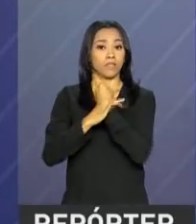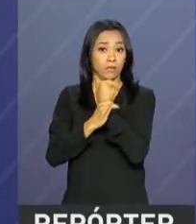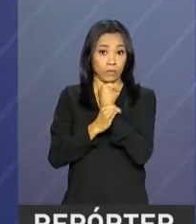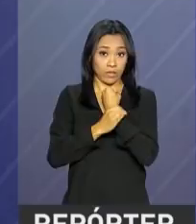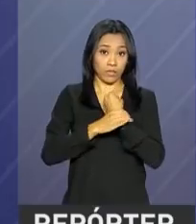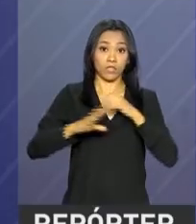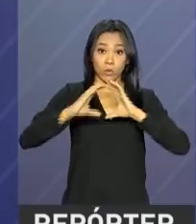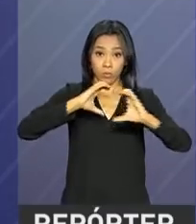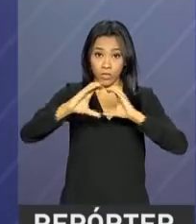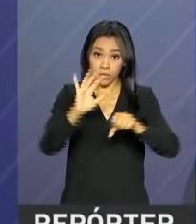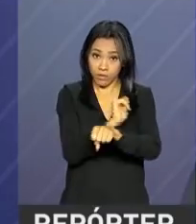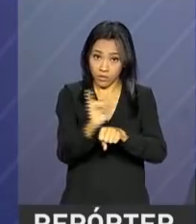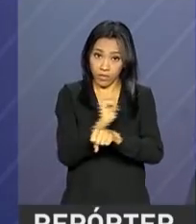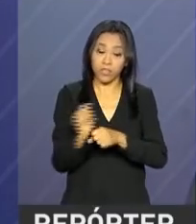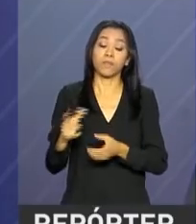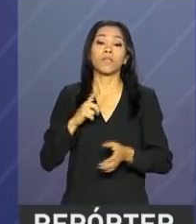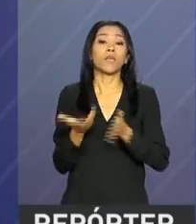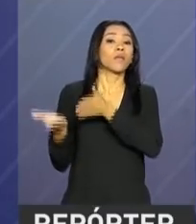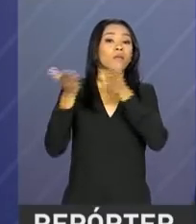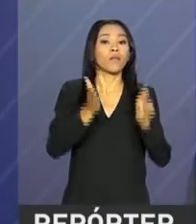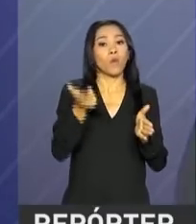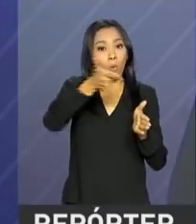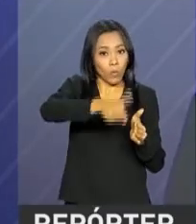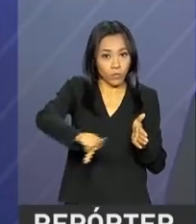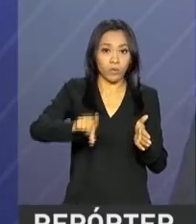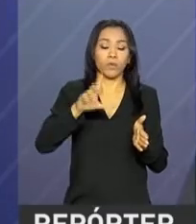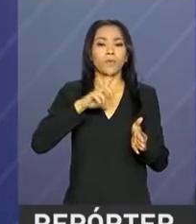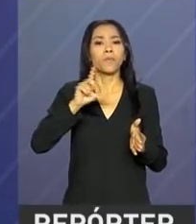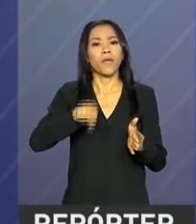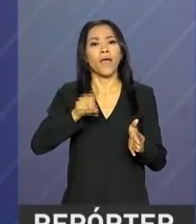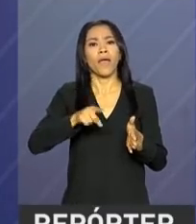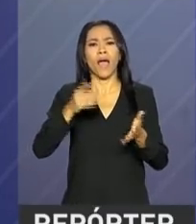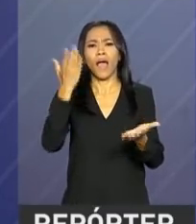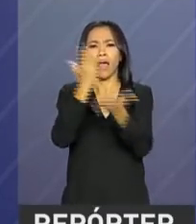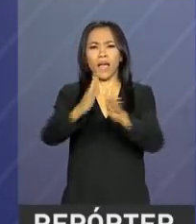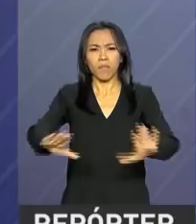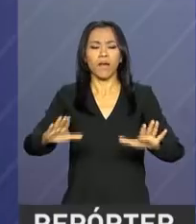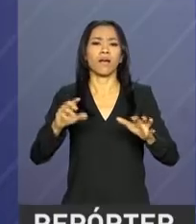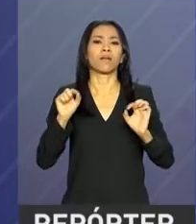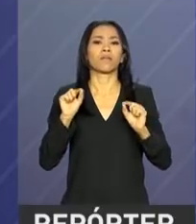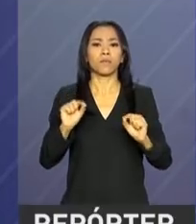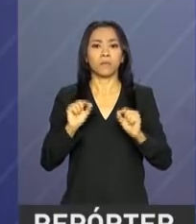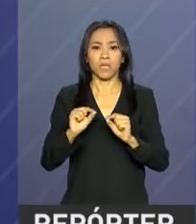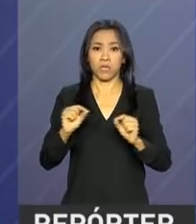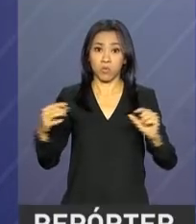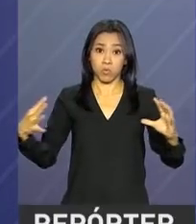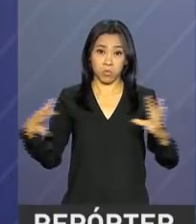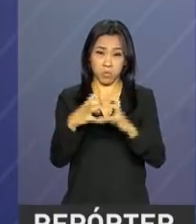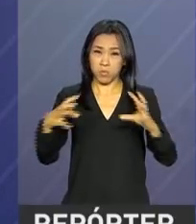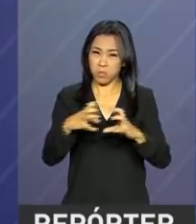estratégicas mas também tem um outro grande benefício terá acabar com o apartheid com o tempo acabar com o chamado